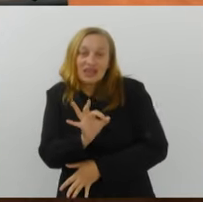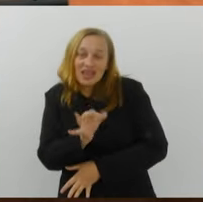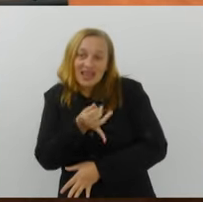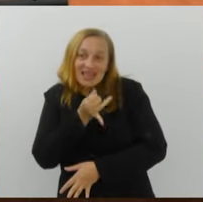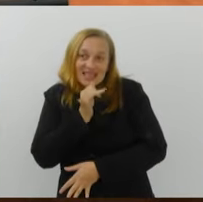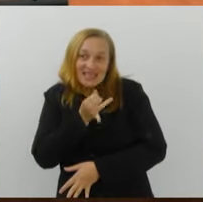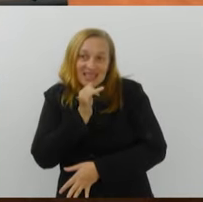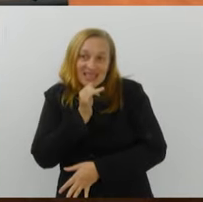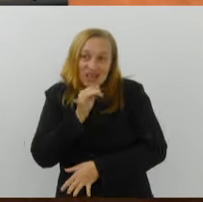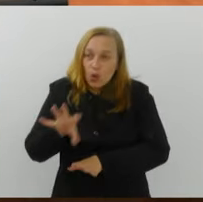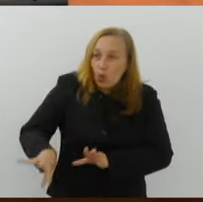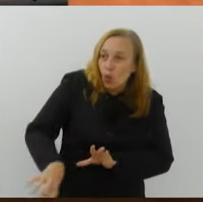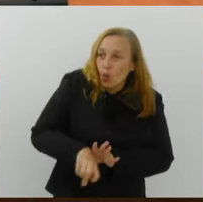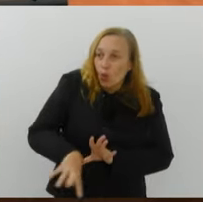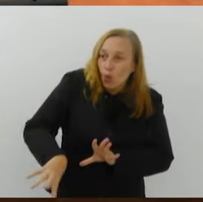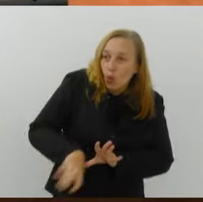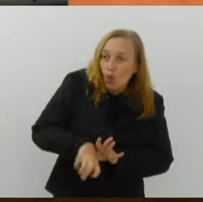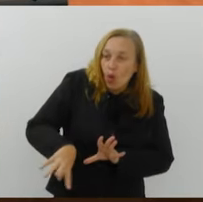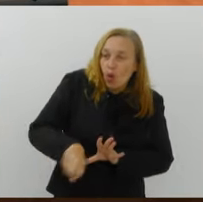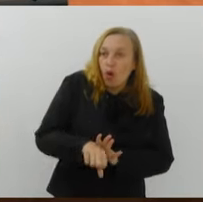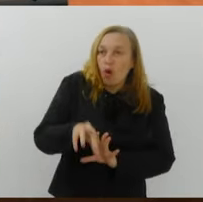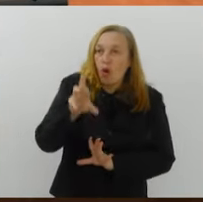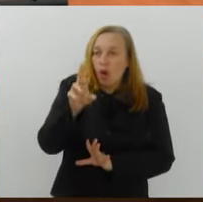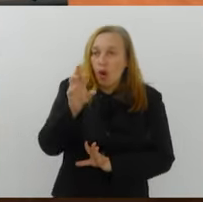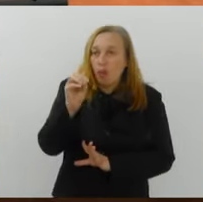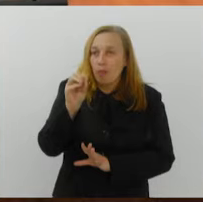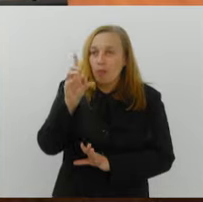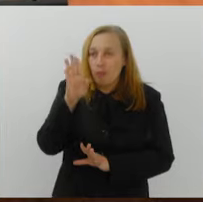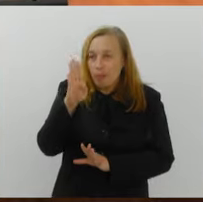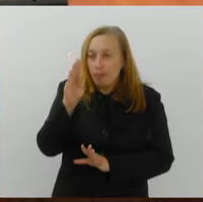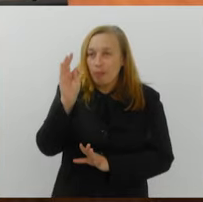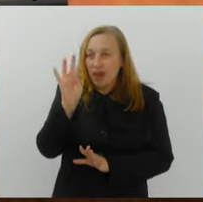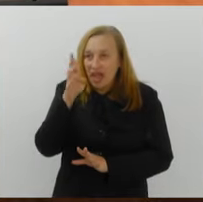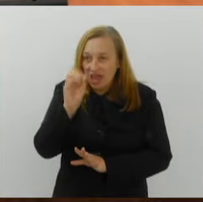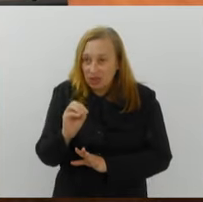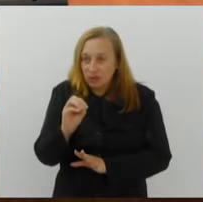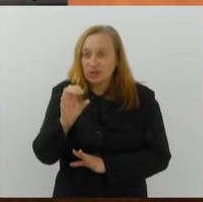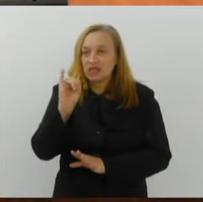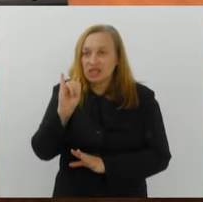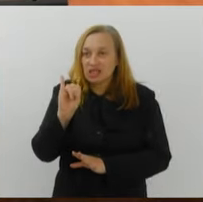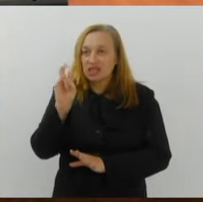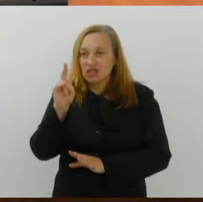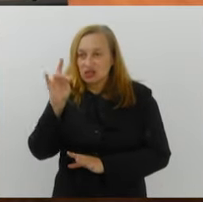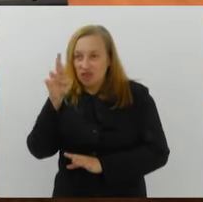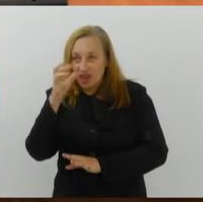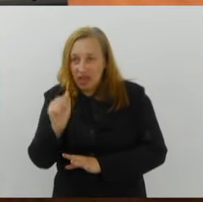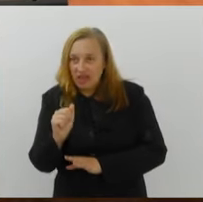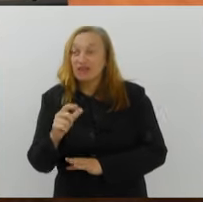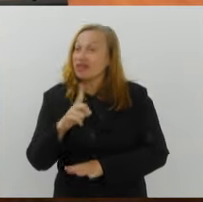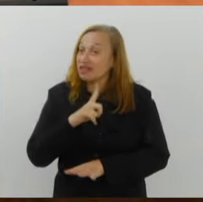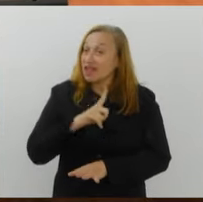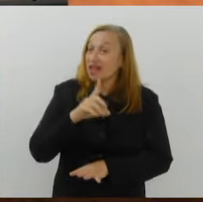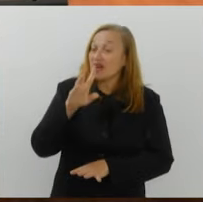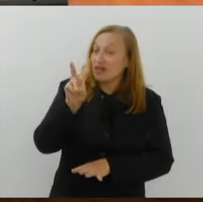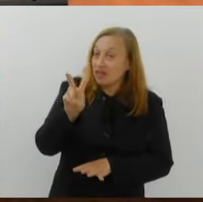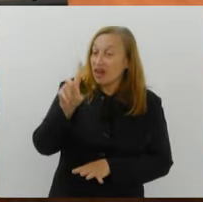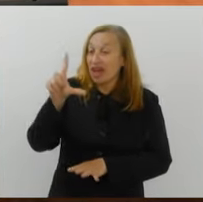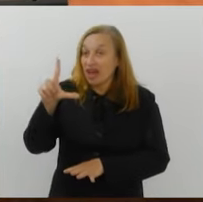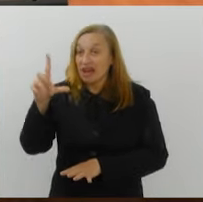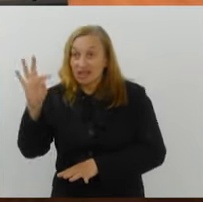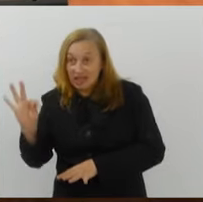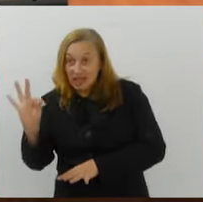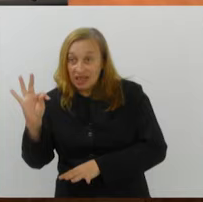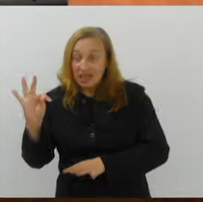a drenagem da Roberto Silveira em Caraí, onde futuramente a gente vai ter ali o VLT implantado, ligando a